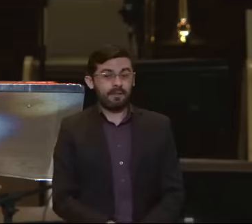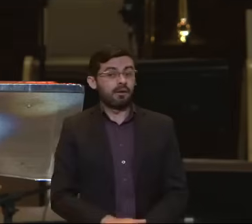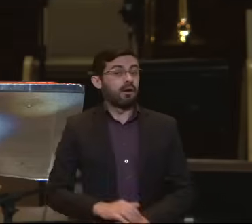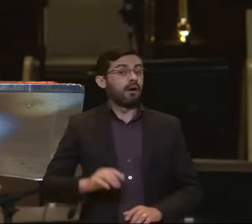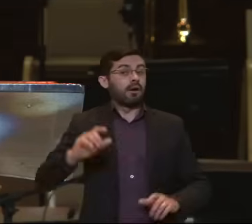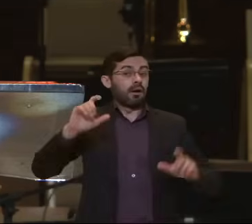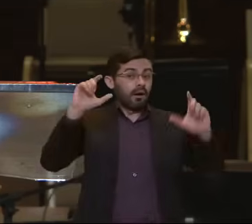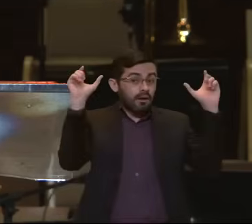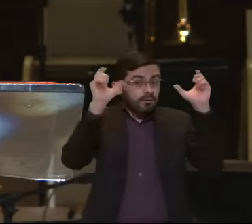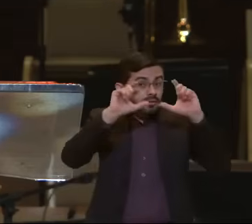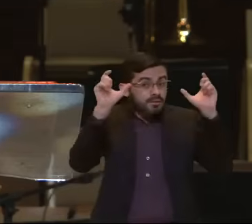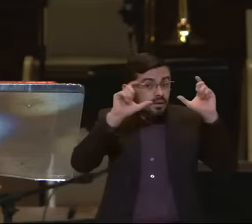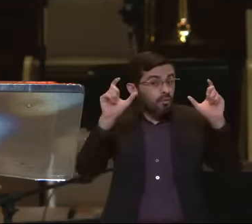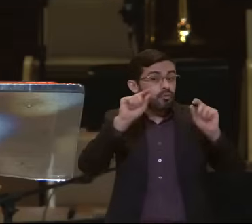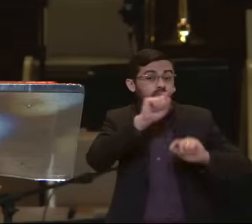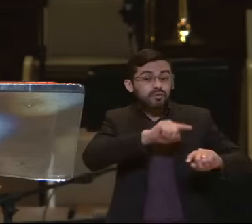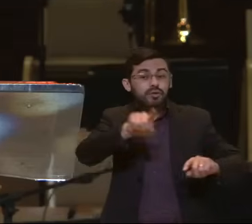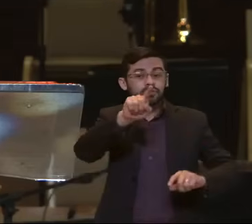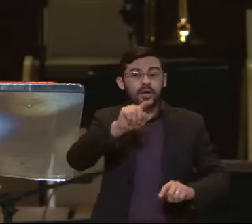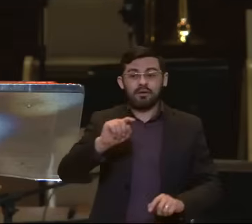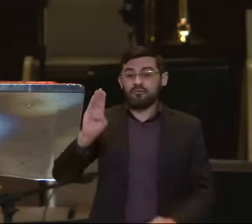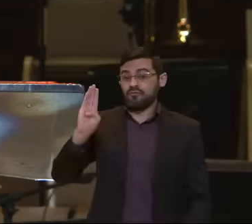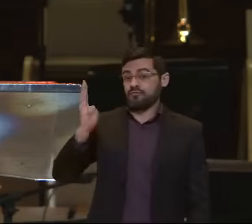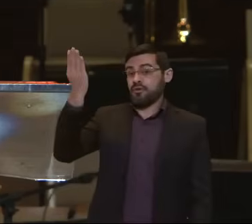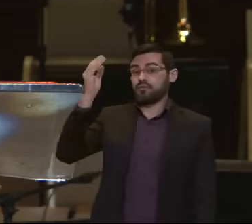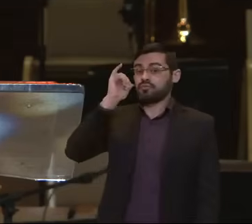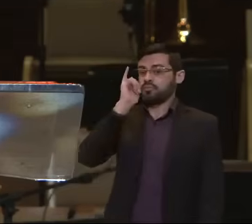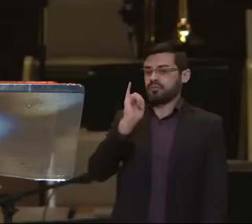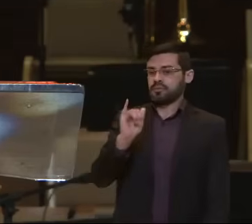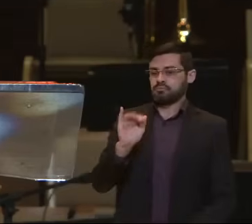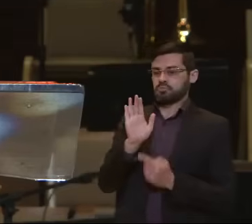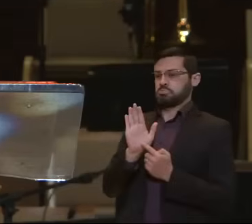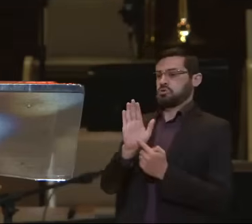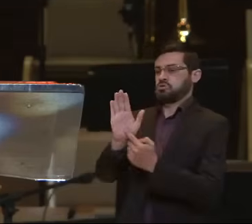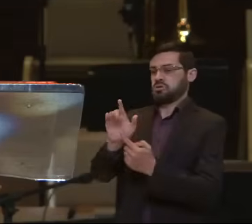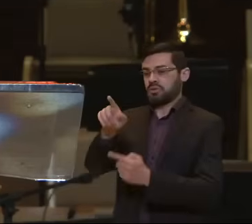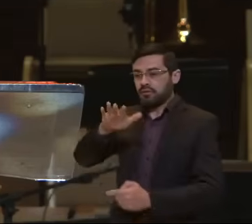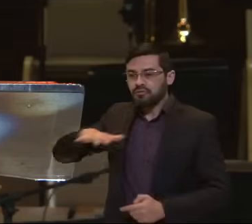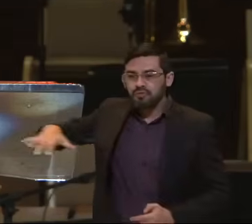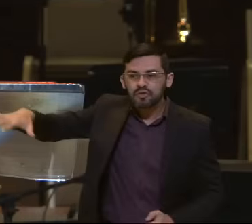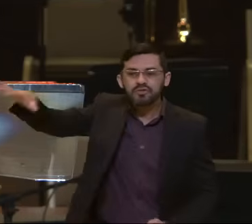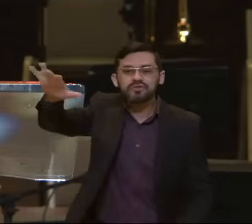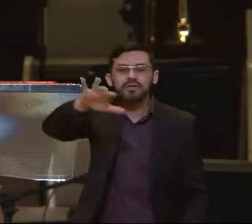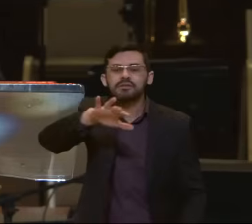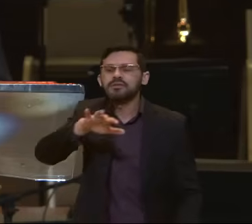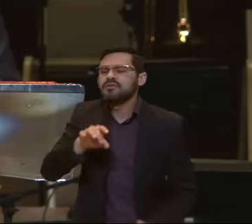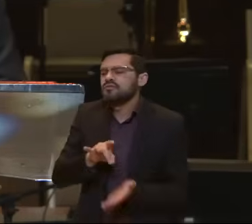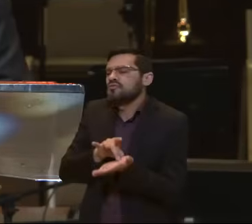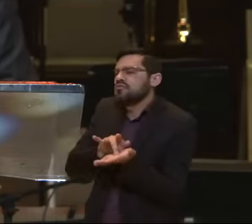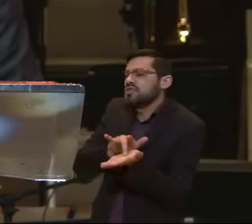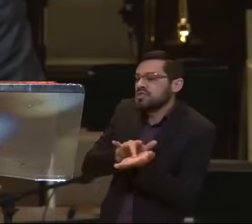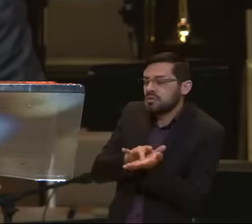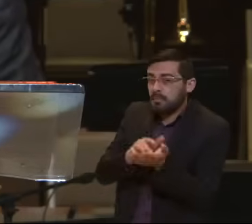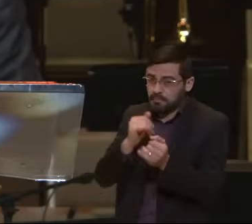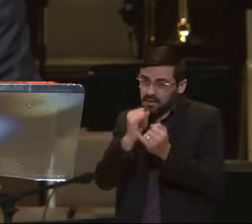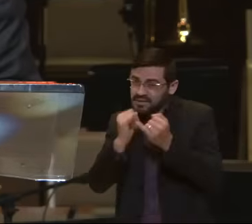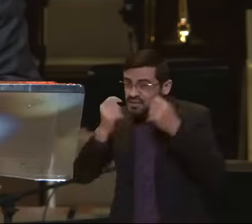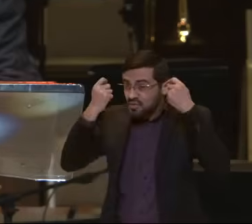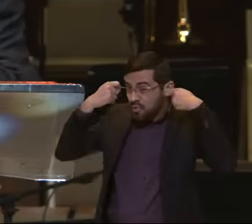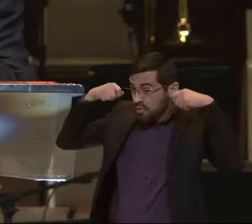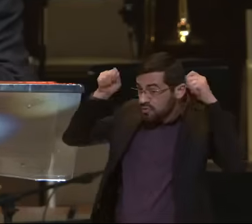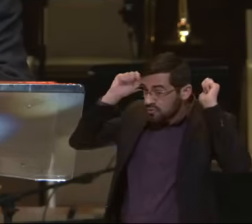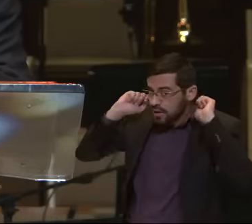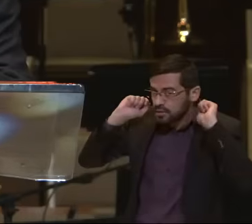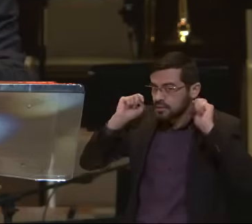os falsos profetas que se apresentam a vocês disfarçados de ovelhas,